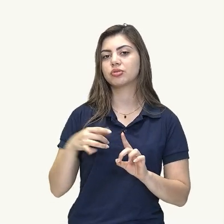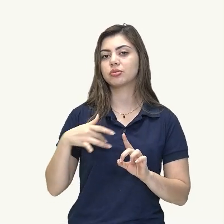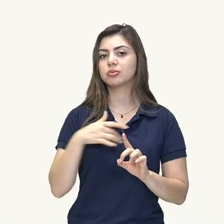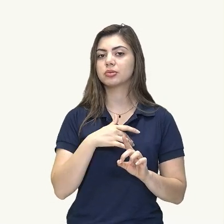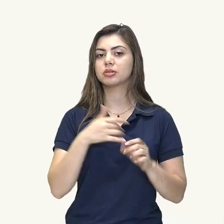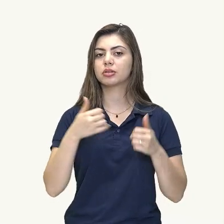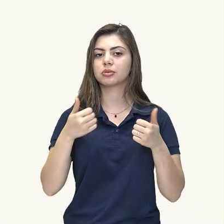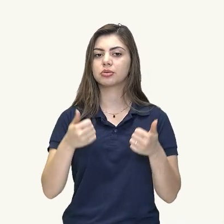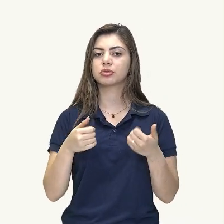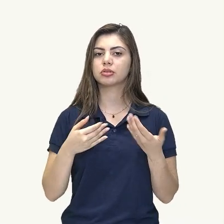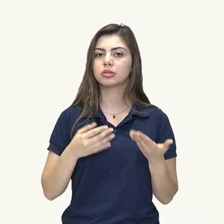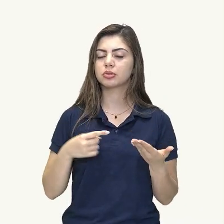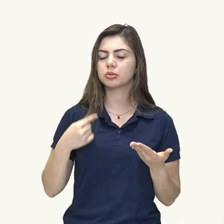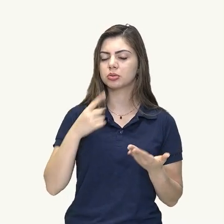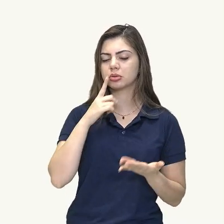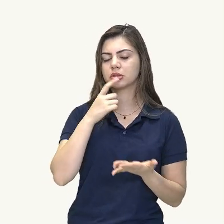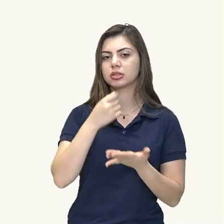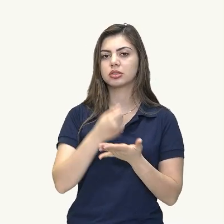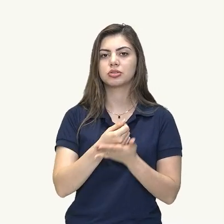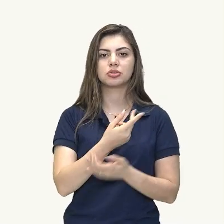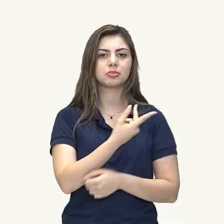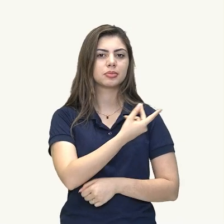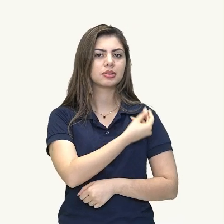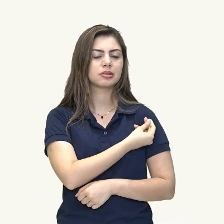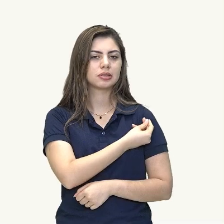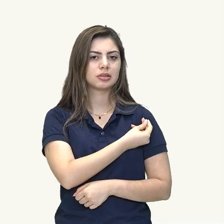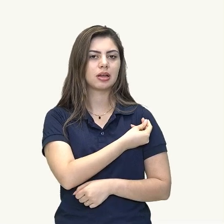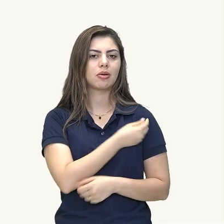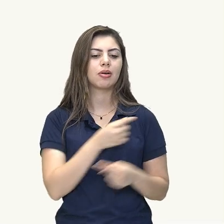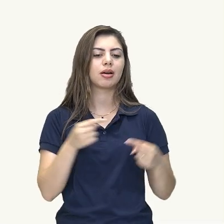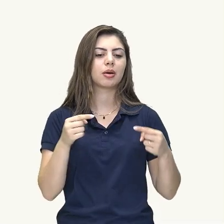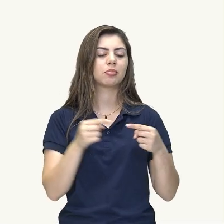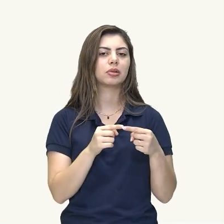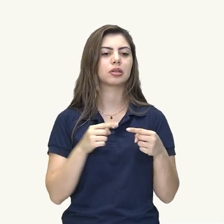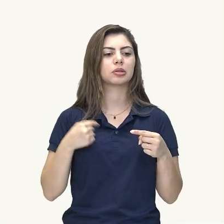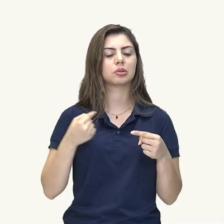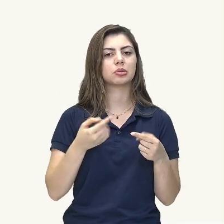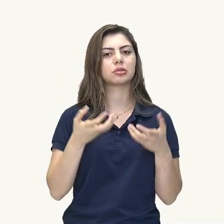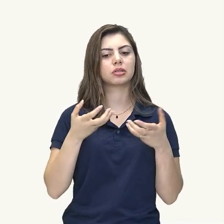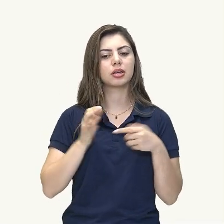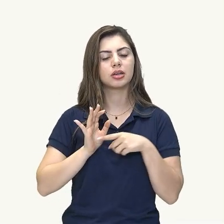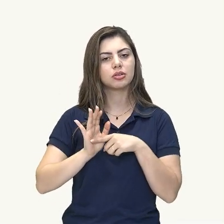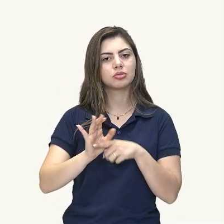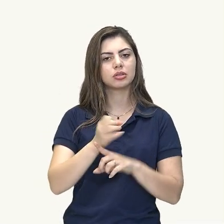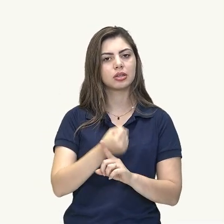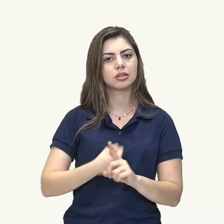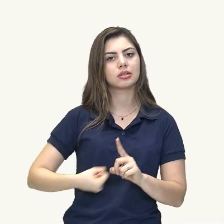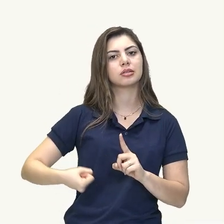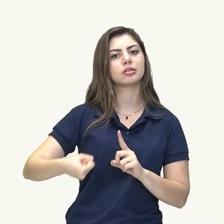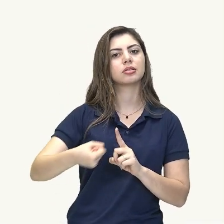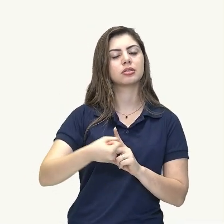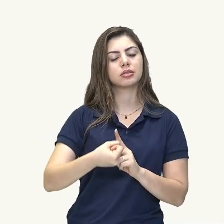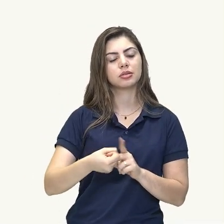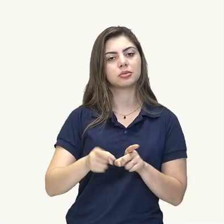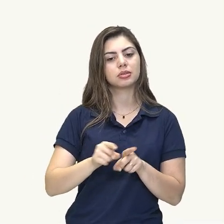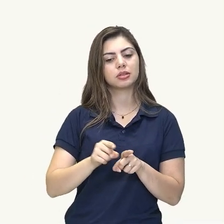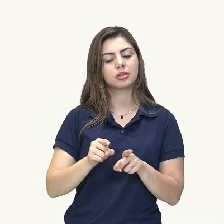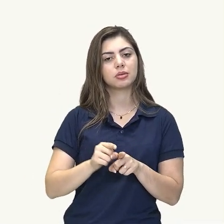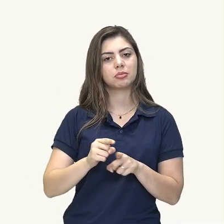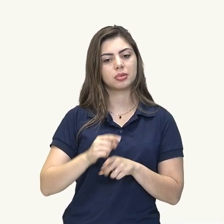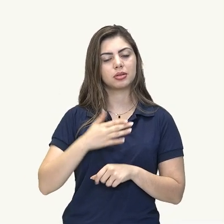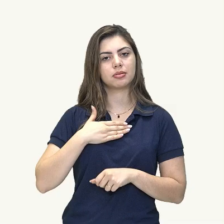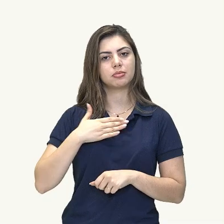vacinar demonstra responsabilidade com a saúde da comunidade e não apenas com a sua própria saúde. Nós temos aí